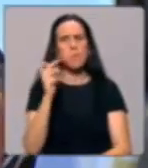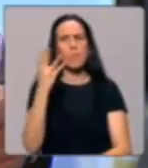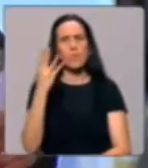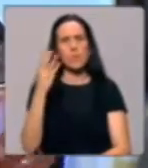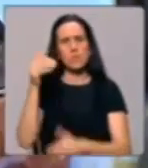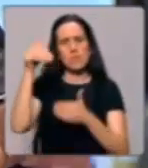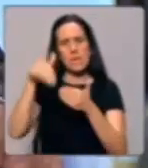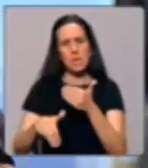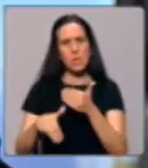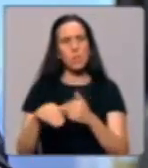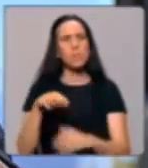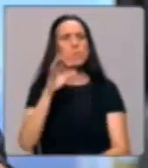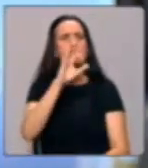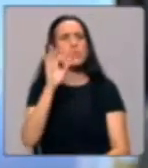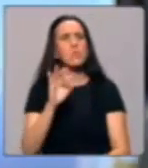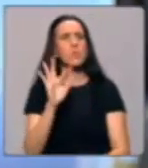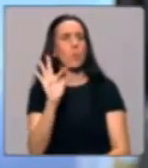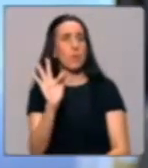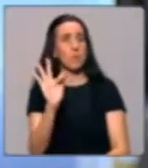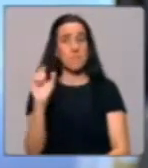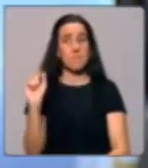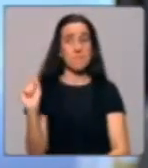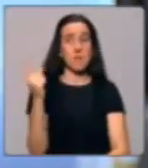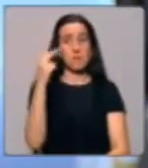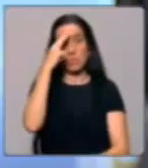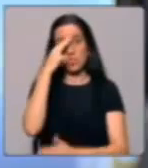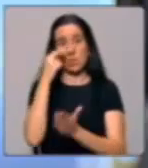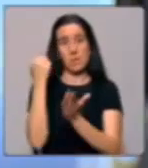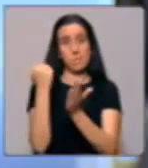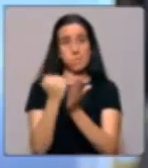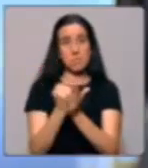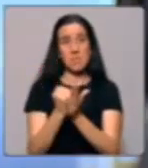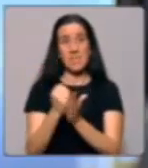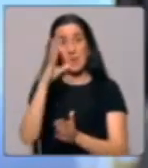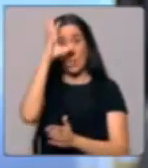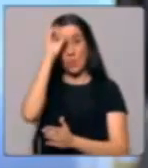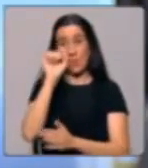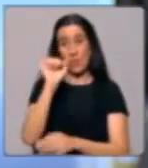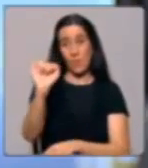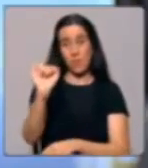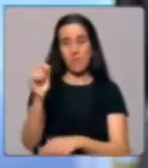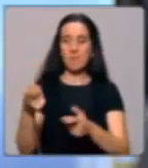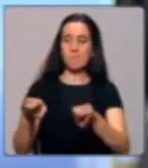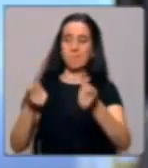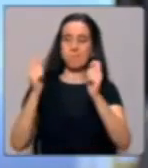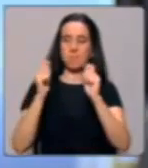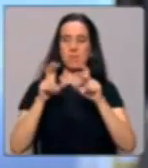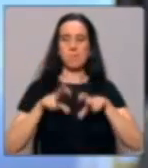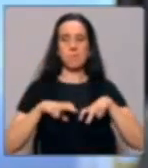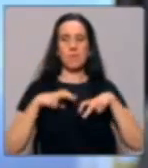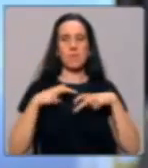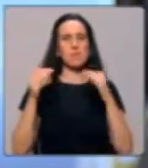4%. Pela primeira vez na história, há um governo que vai entregar menos riqueza. Isto tudo